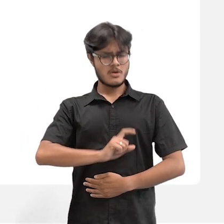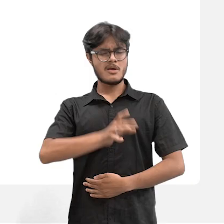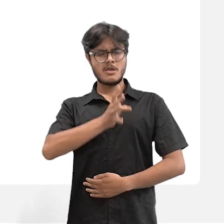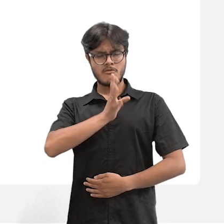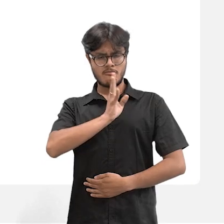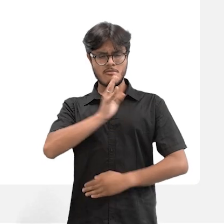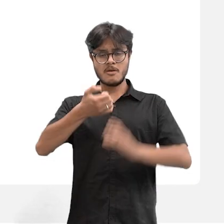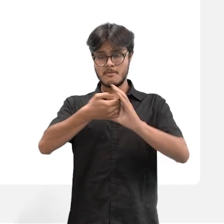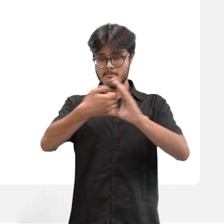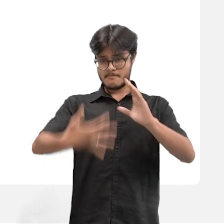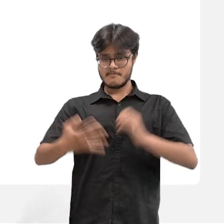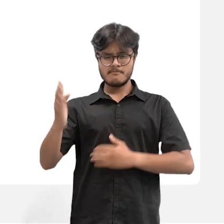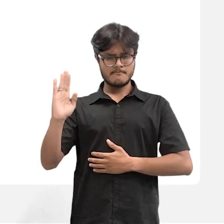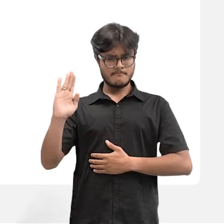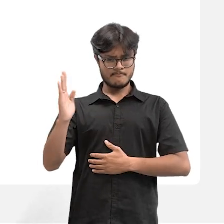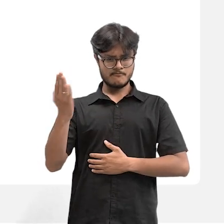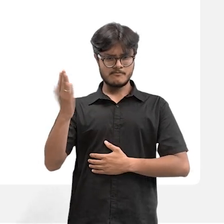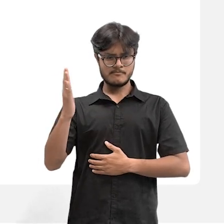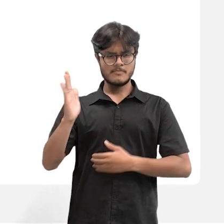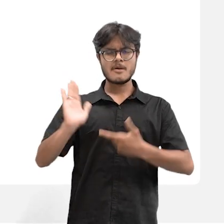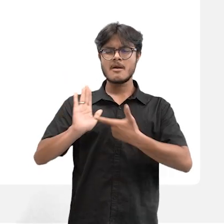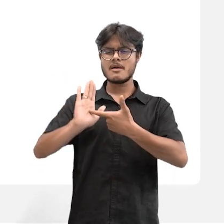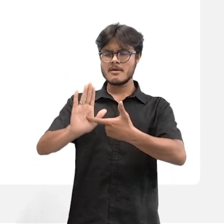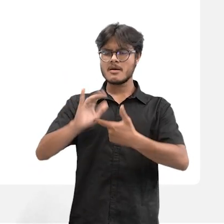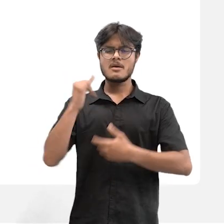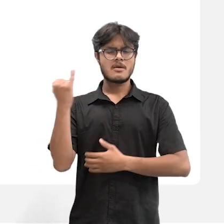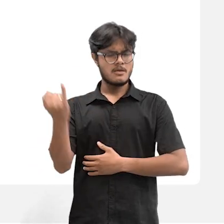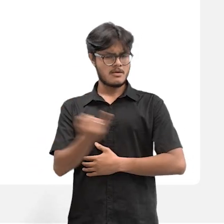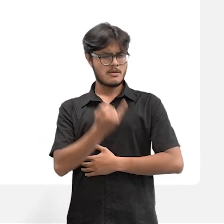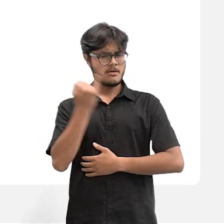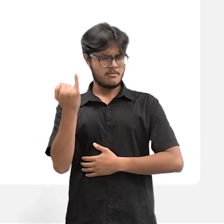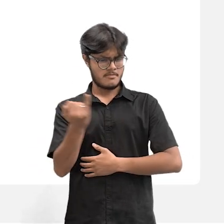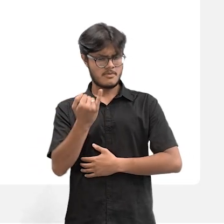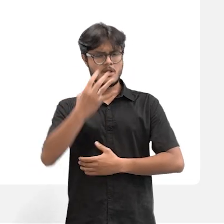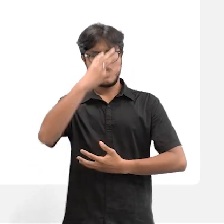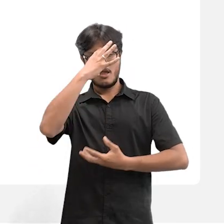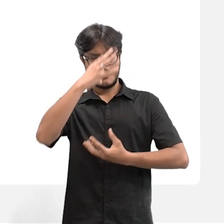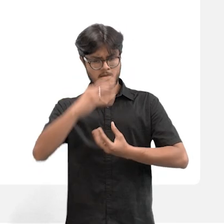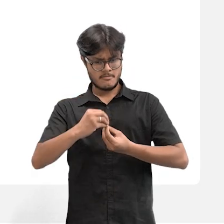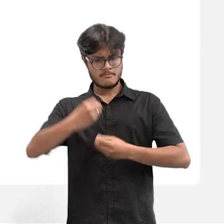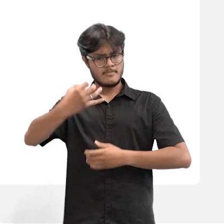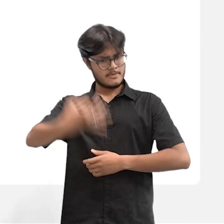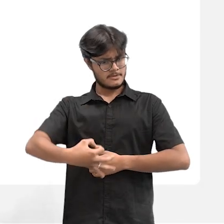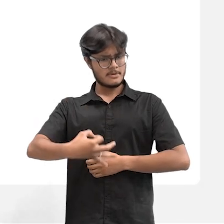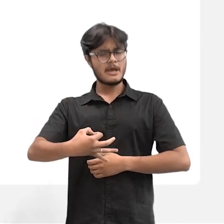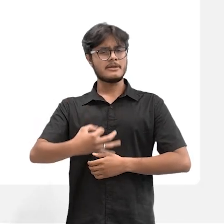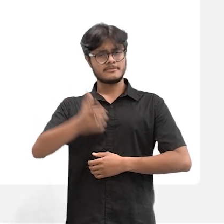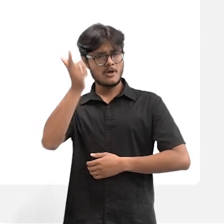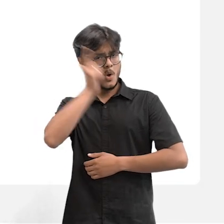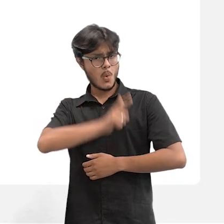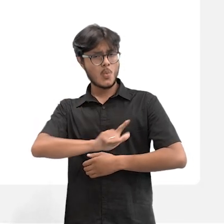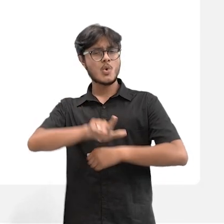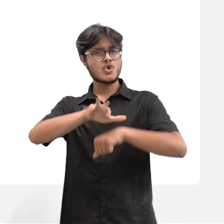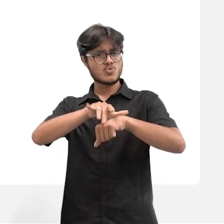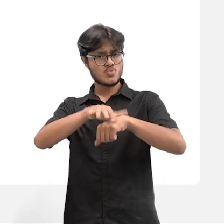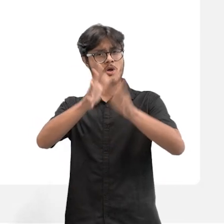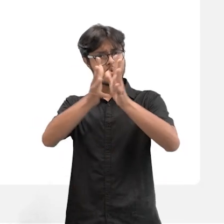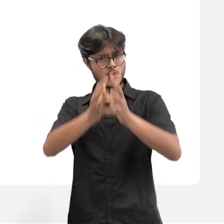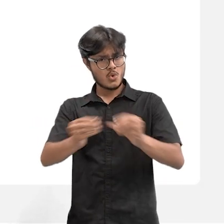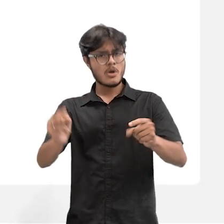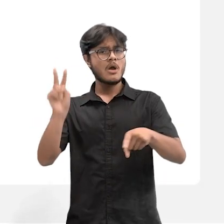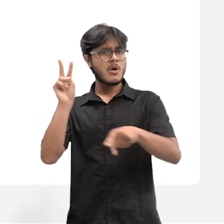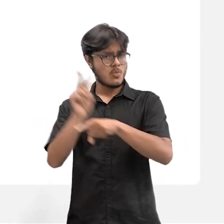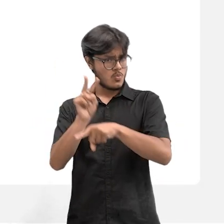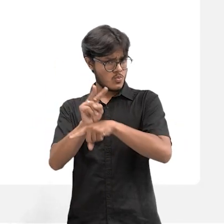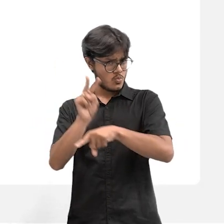suas características biológicas são essenciais para a determinação correta das medidas profiláticas contra a respectiva enfermidade